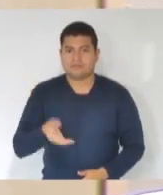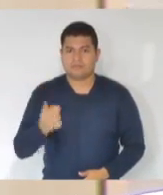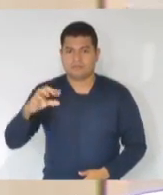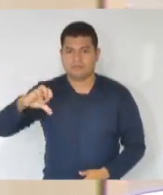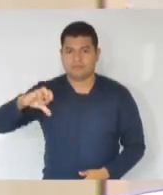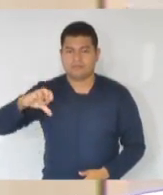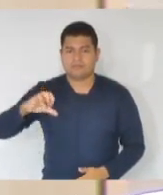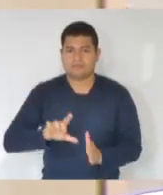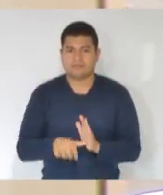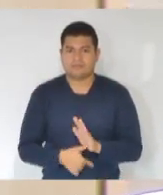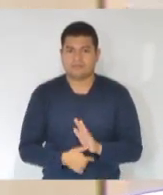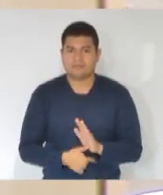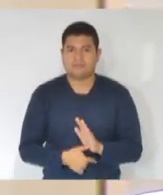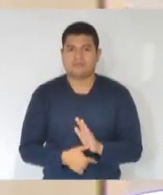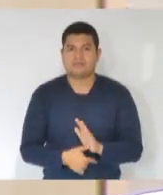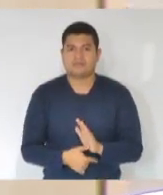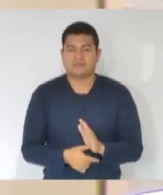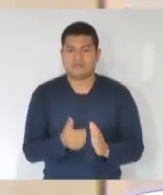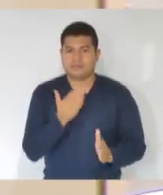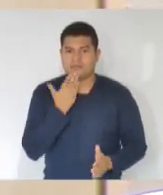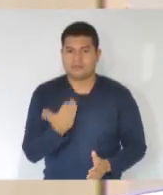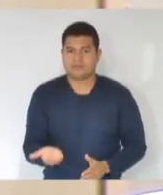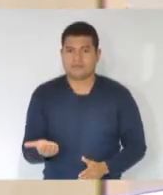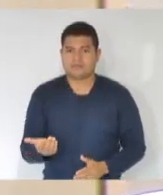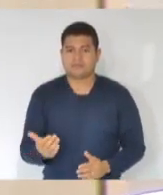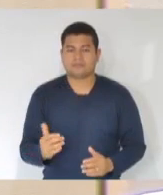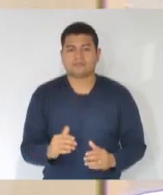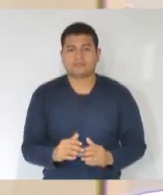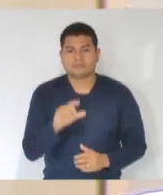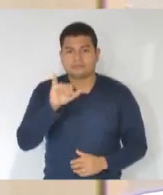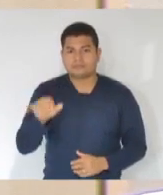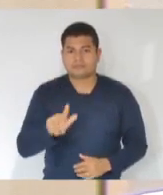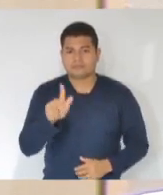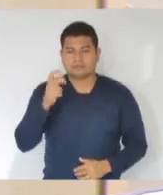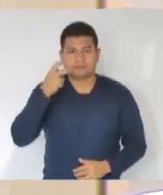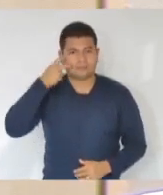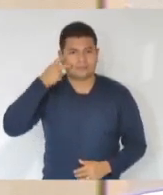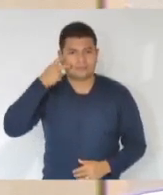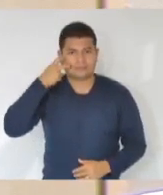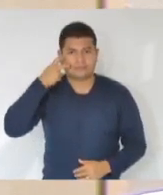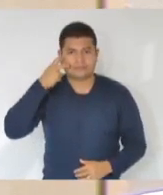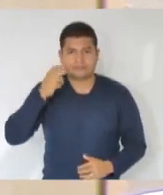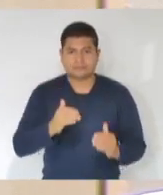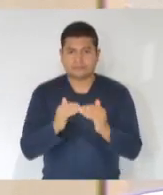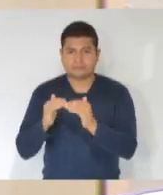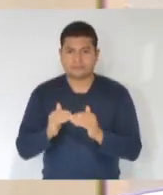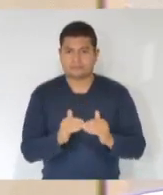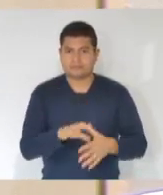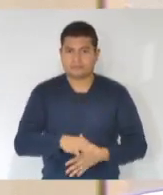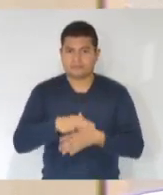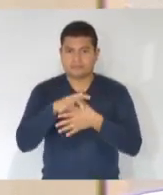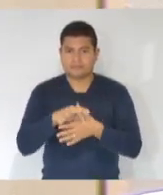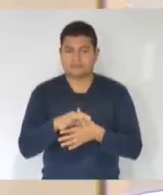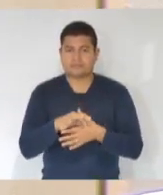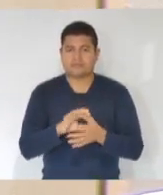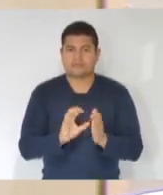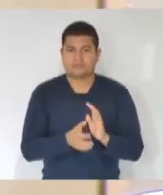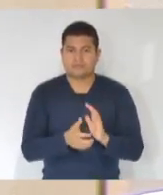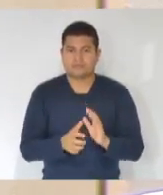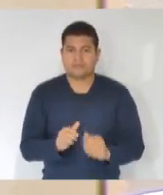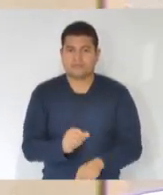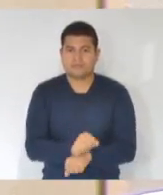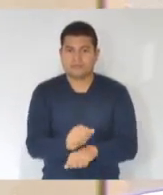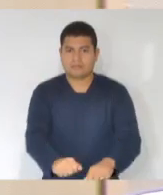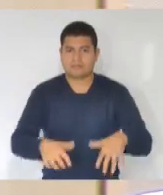Na sequência, o senhor presidente, por solicitação do senhor deputado Júlio Garcia e Luiz Fernando Vampiro, com a quiescência dos líderes dos partidos, suspendeu a sessão a fim de que